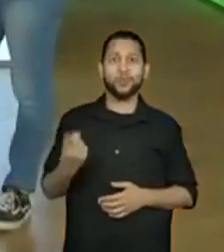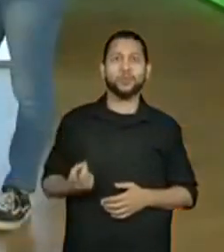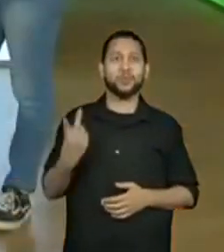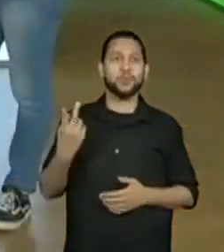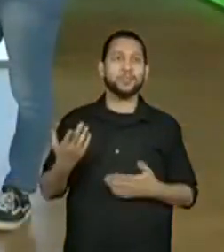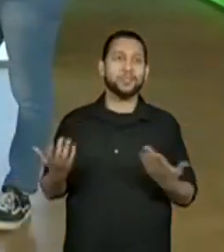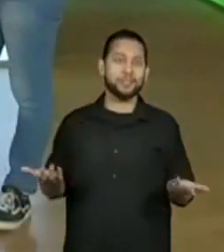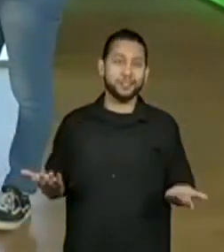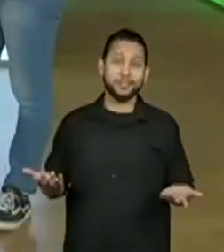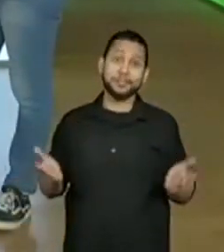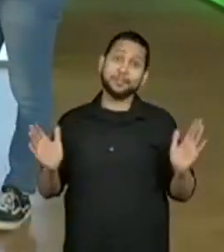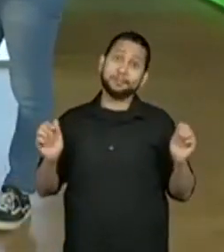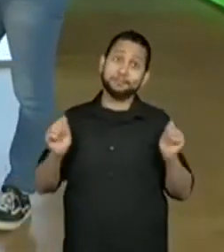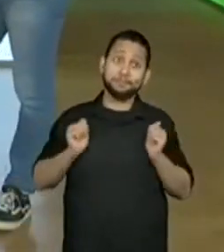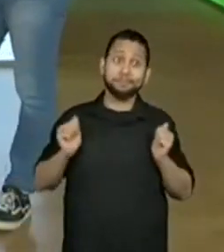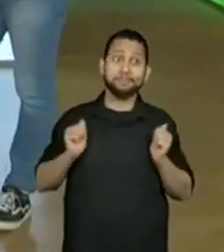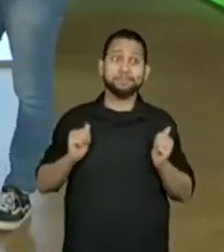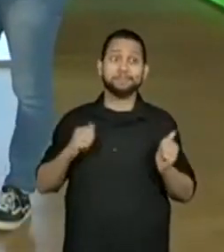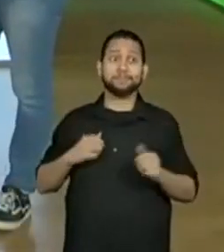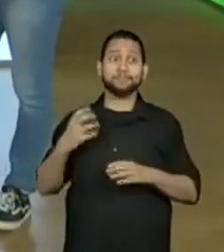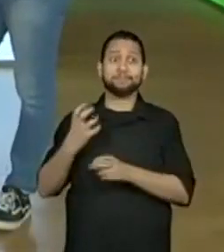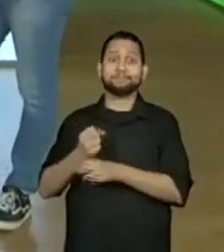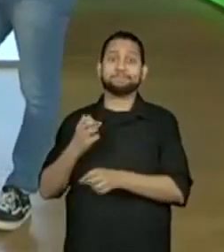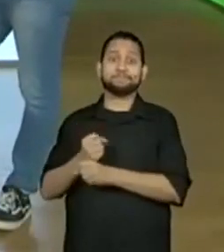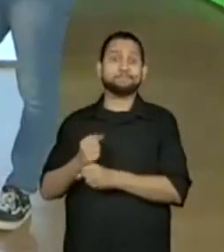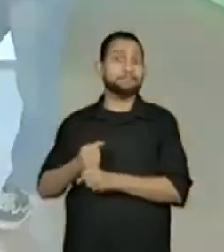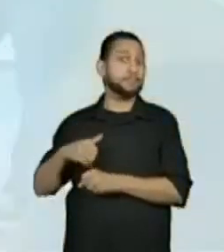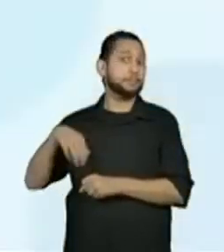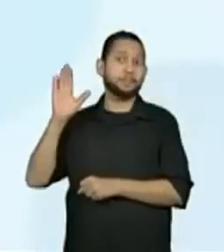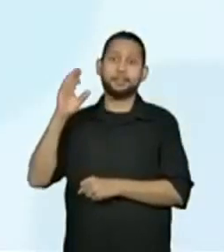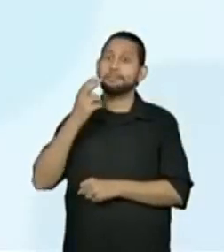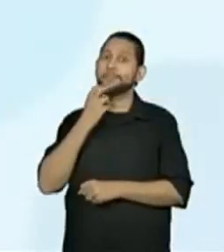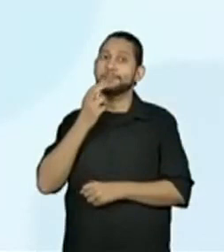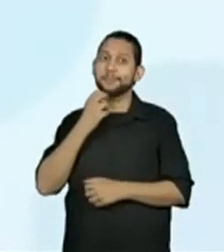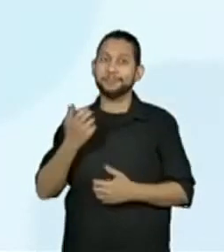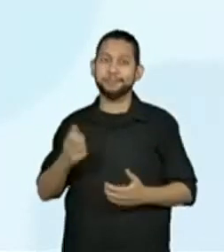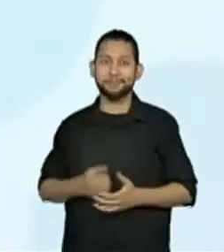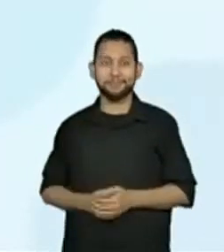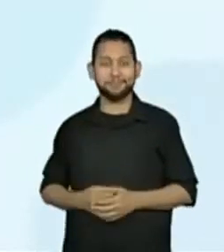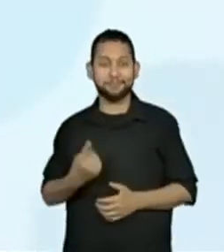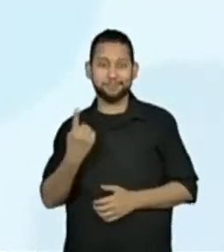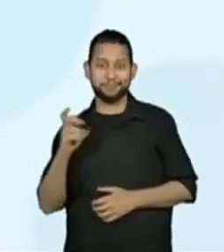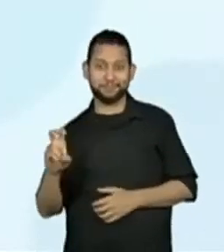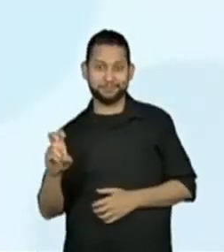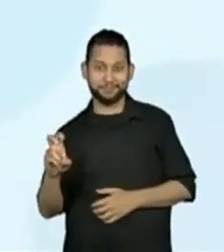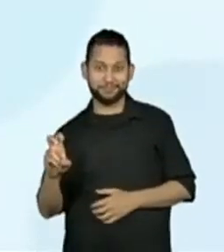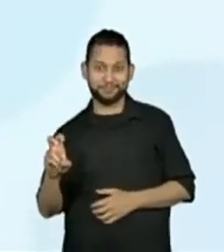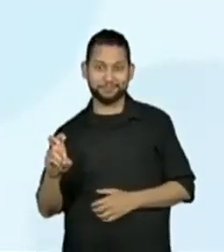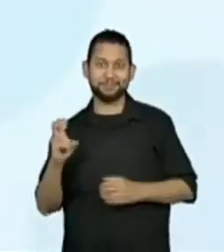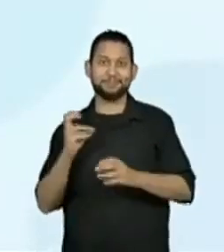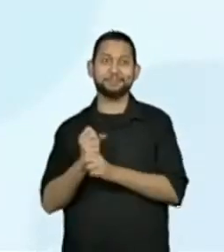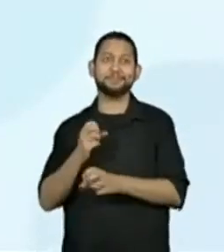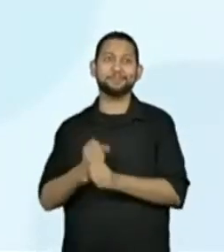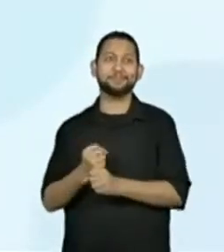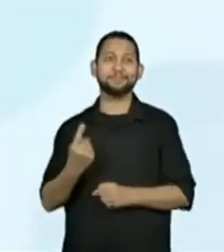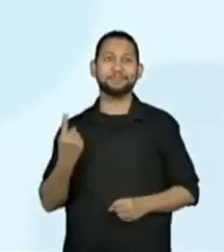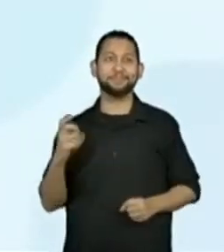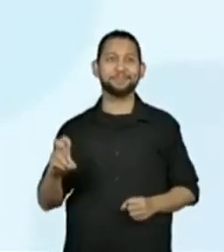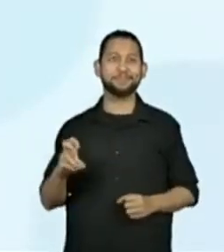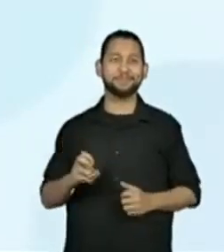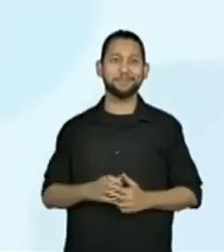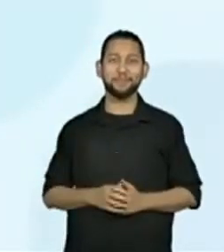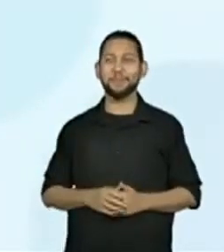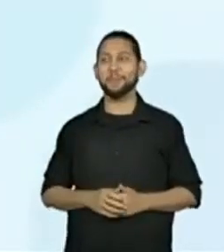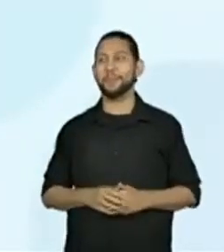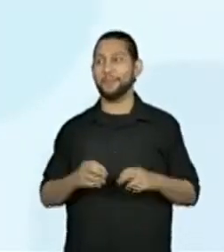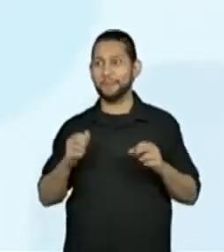Eu acho que o jogo tá terminando e eu já tenho 3 pontos na sua frente. Que carambola, hein? Vou falar uma